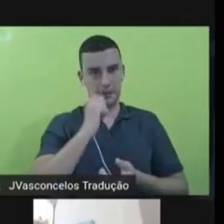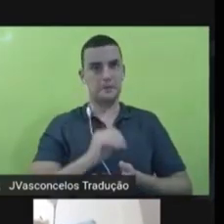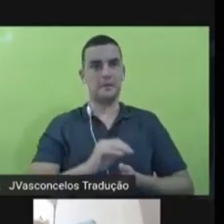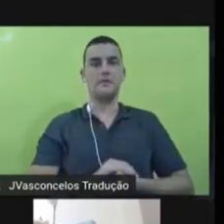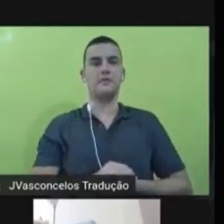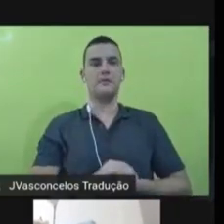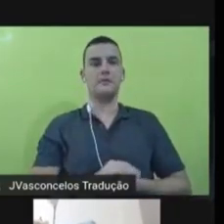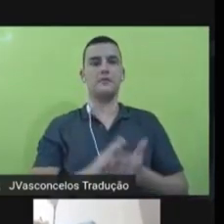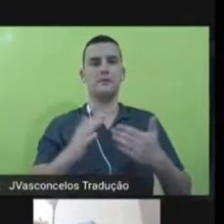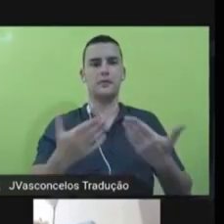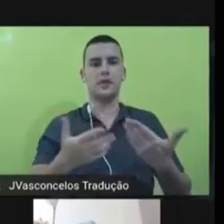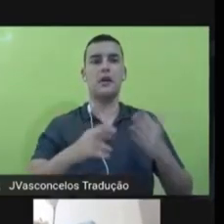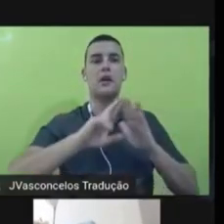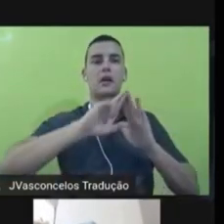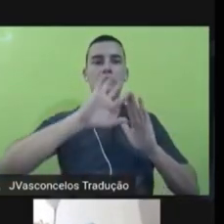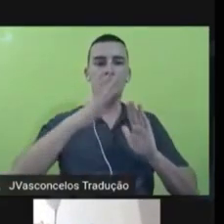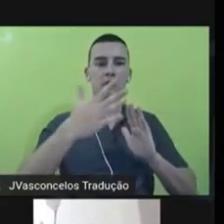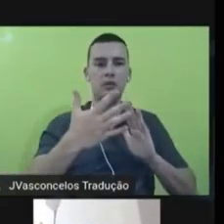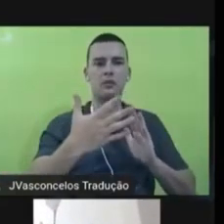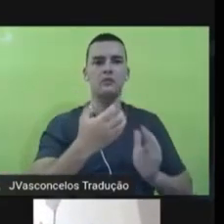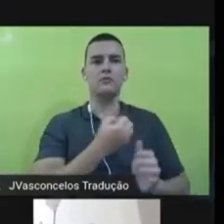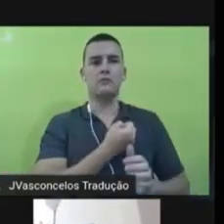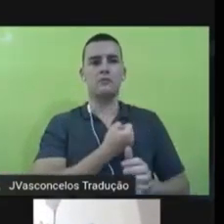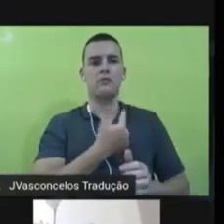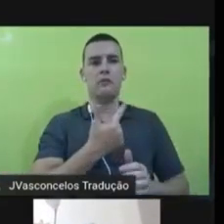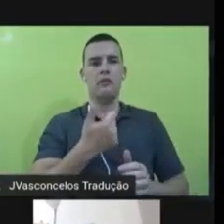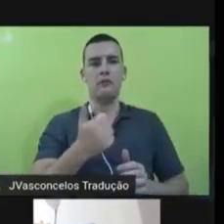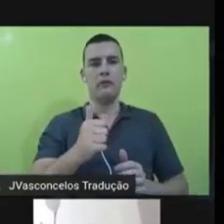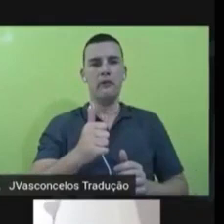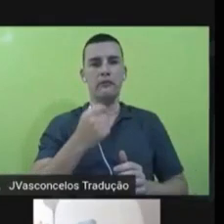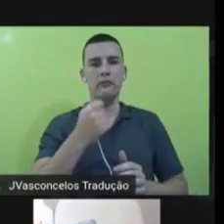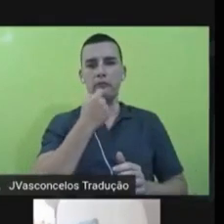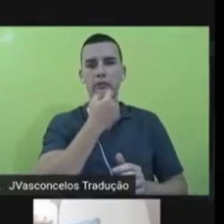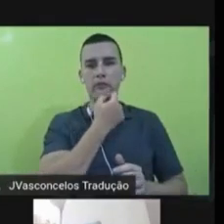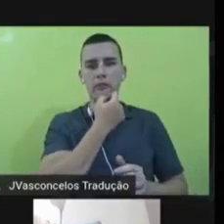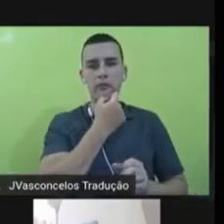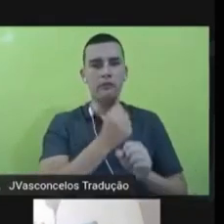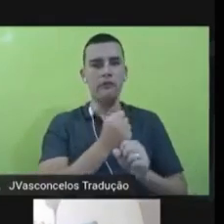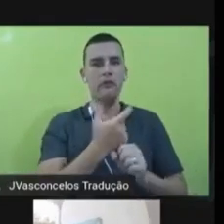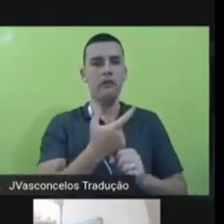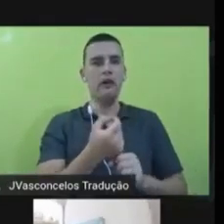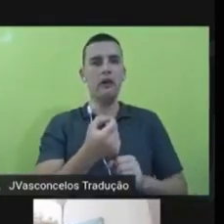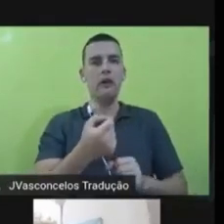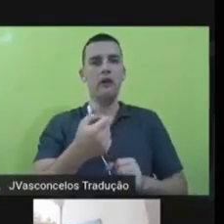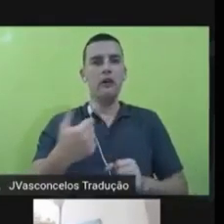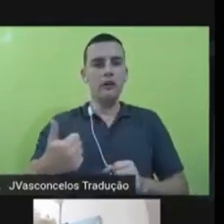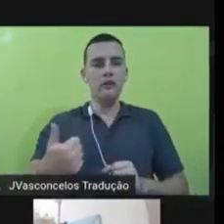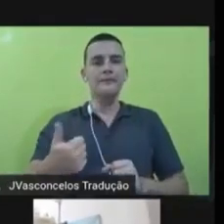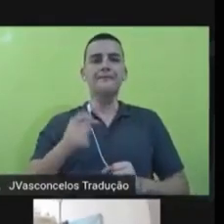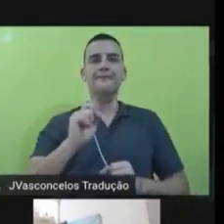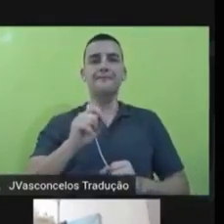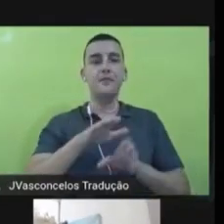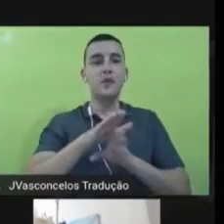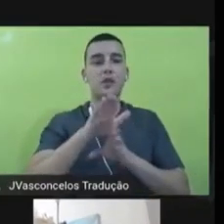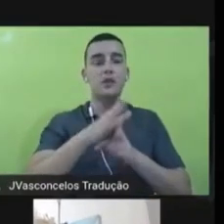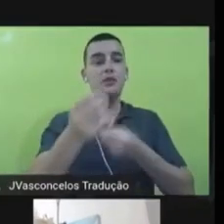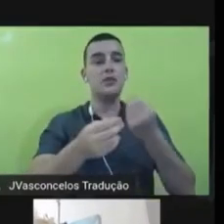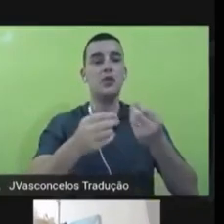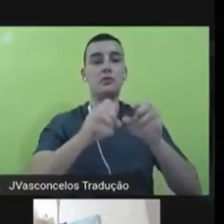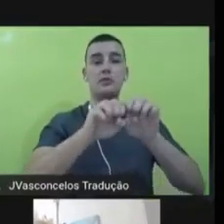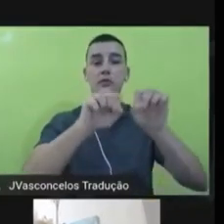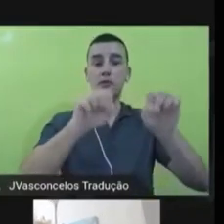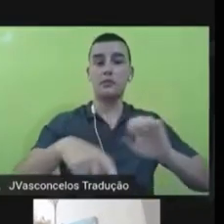Bom, a resolução 2, de 11 de setembro de 2001, orienta os sistemas de ensino, mediante